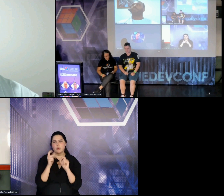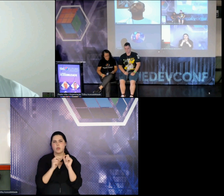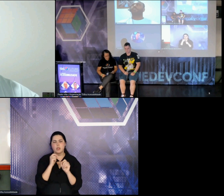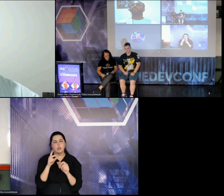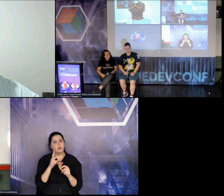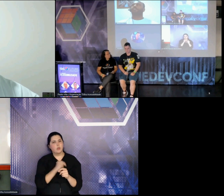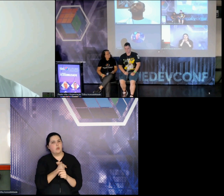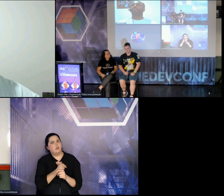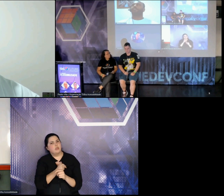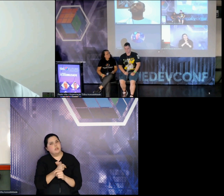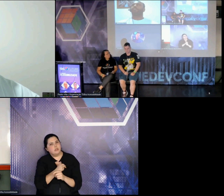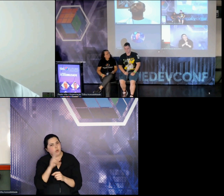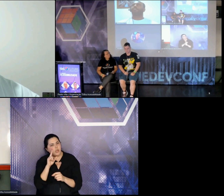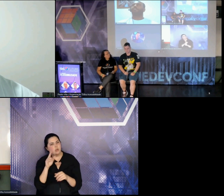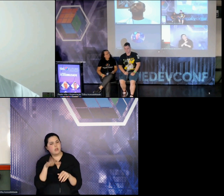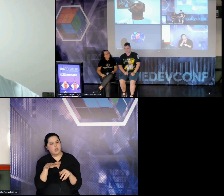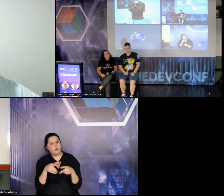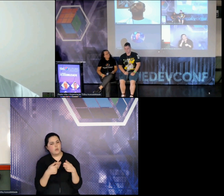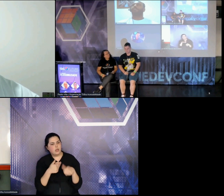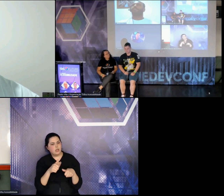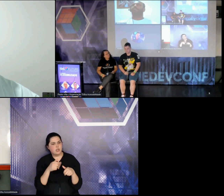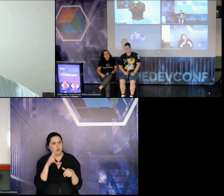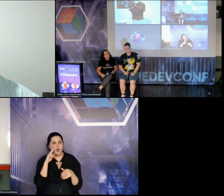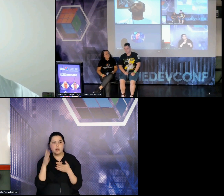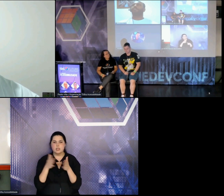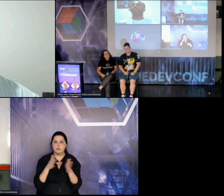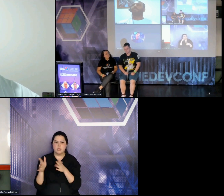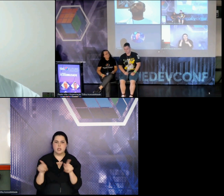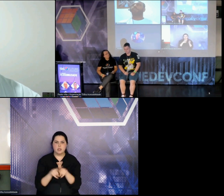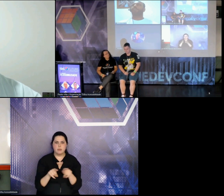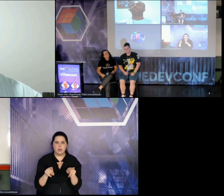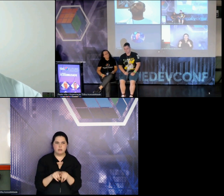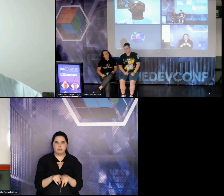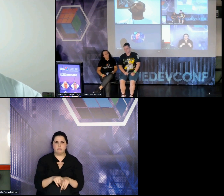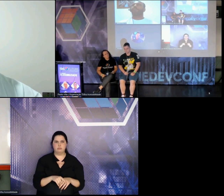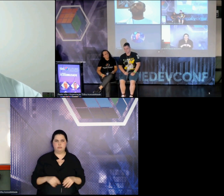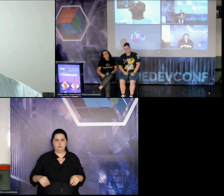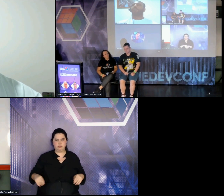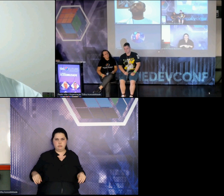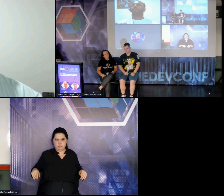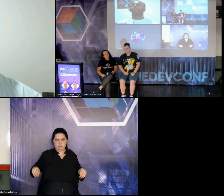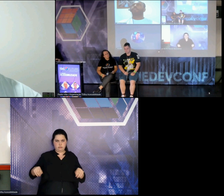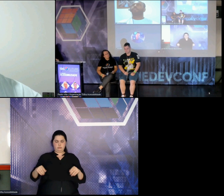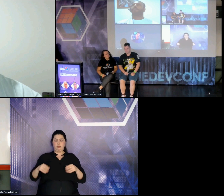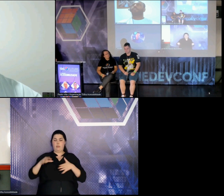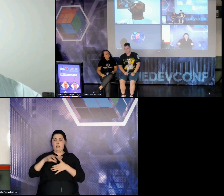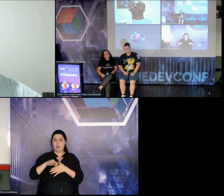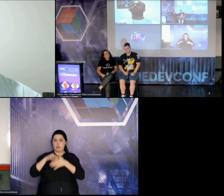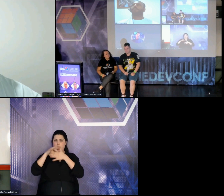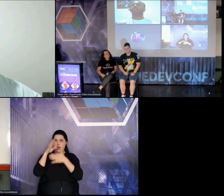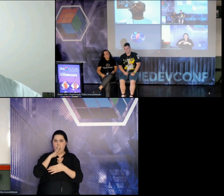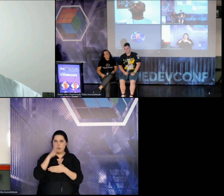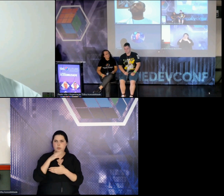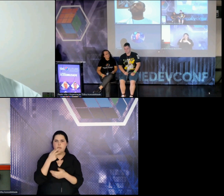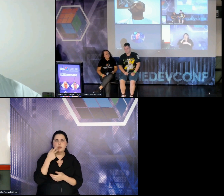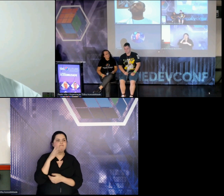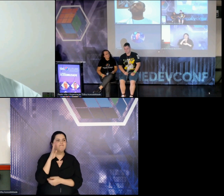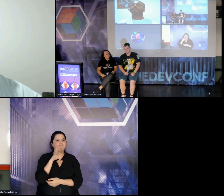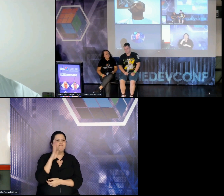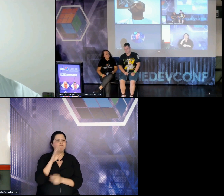a gente está olhando para a qualidade aqui, vamos olhar para a acessibilidade também, né? E a liderança rapidamente ela falou: